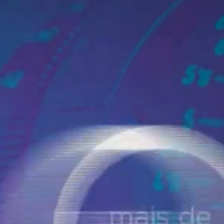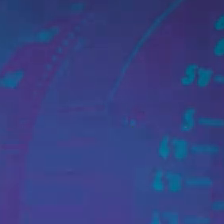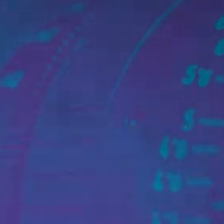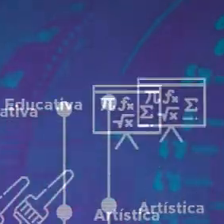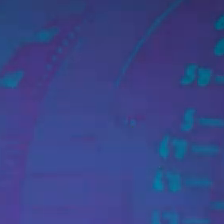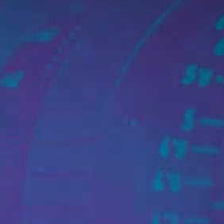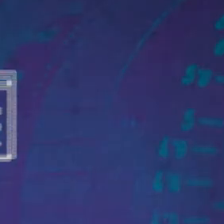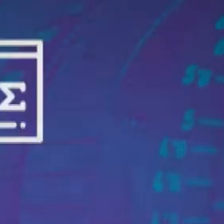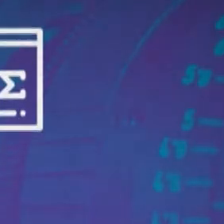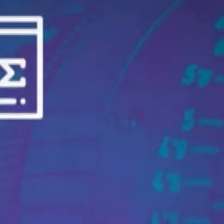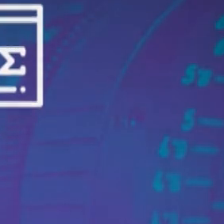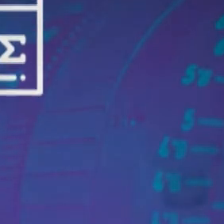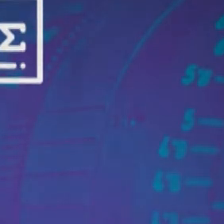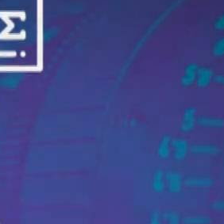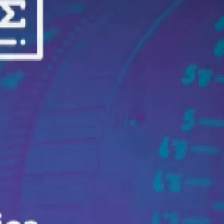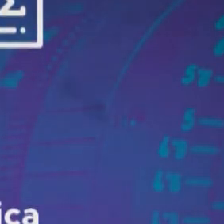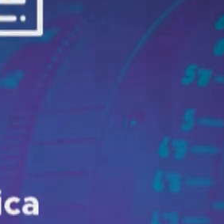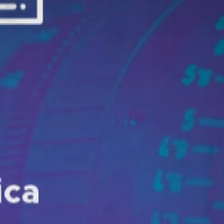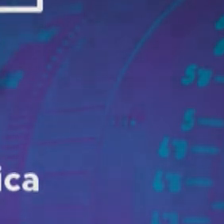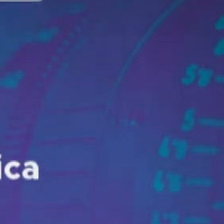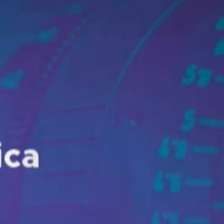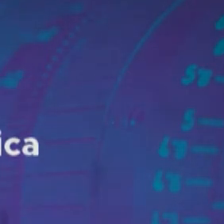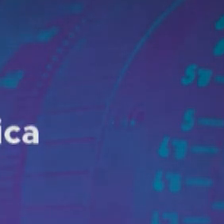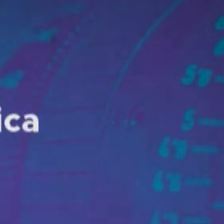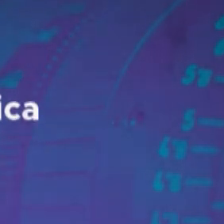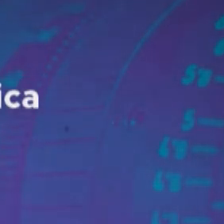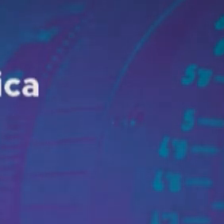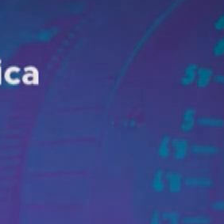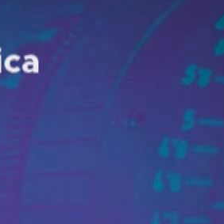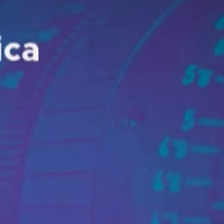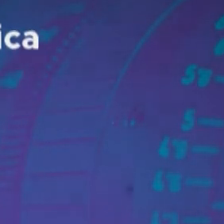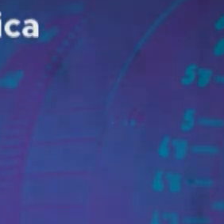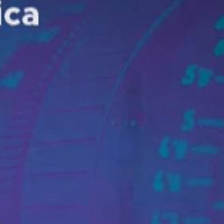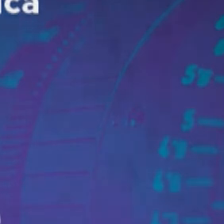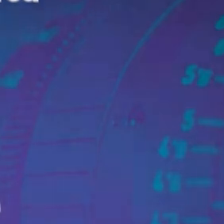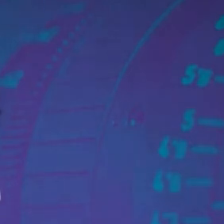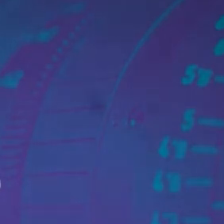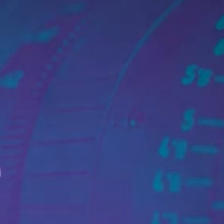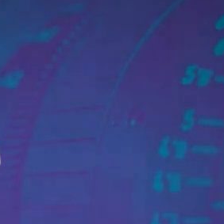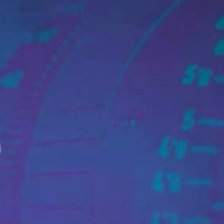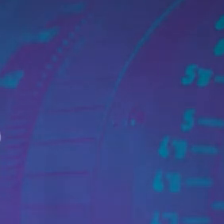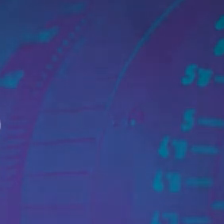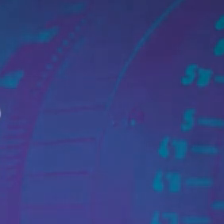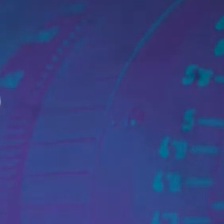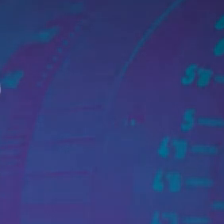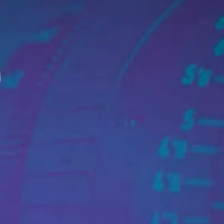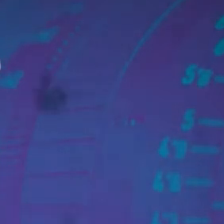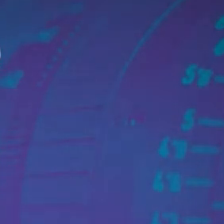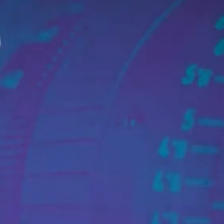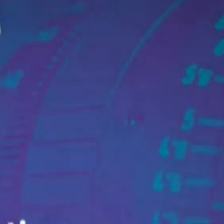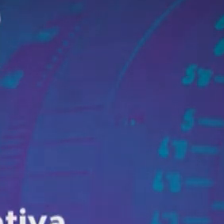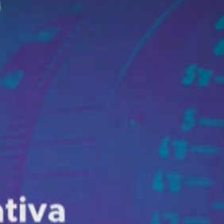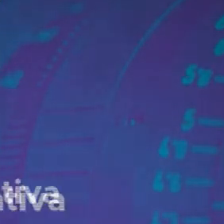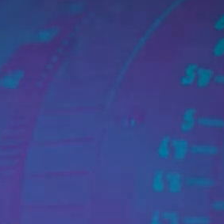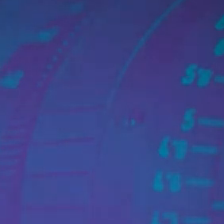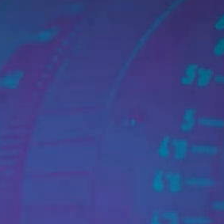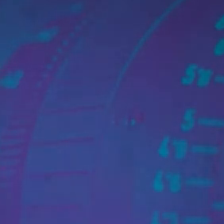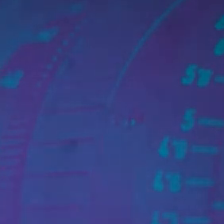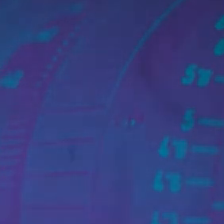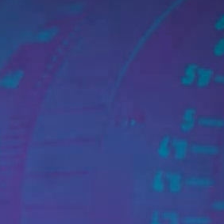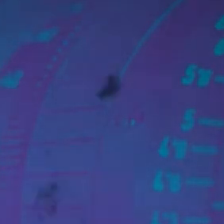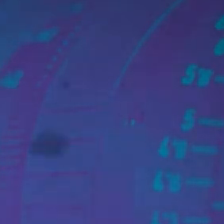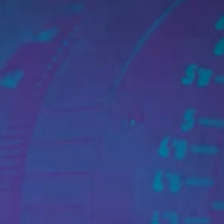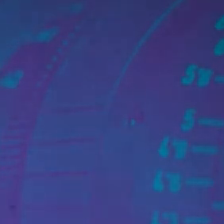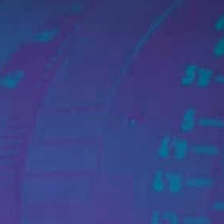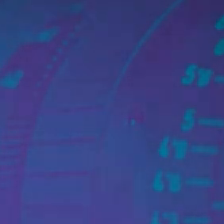dessas finalidades: educativa, artística, cultural, informativa ou científica. E há